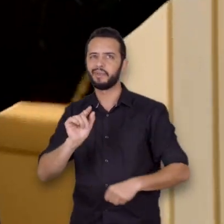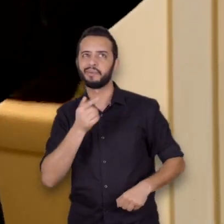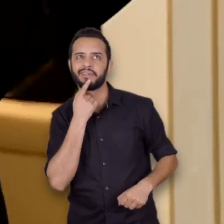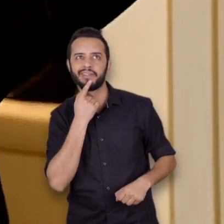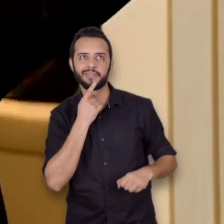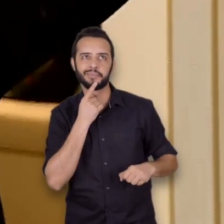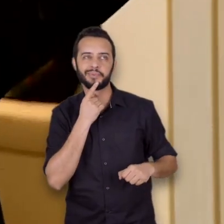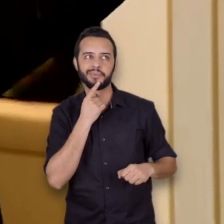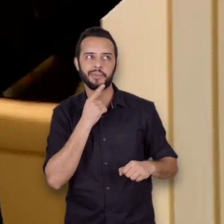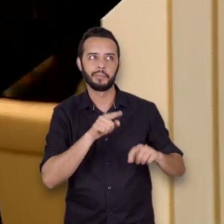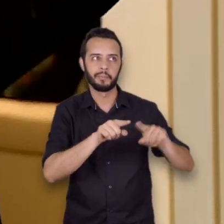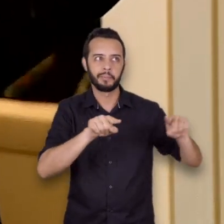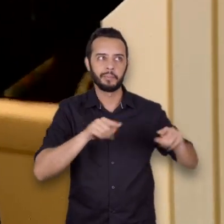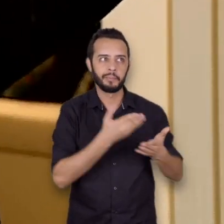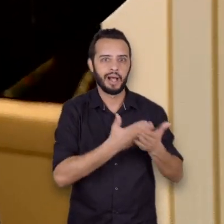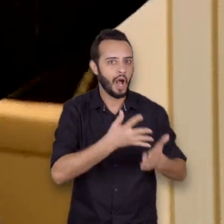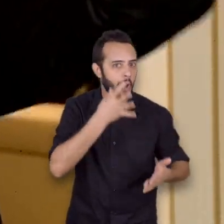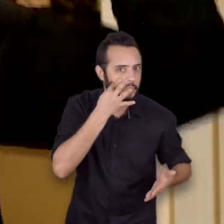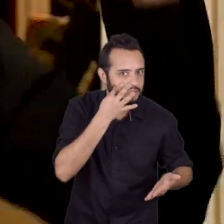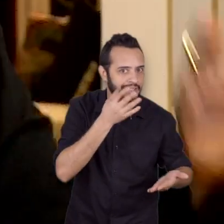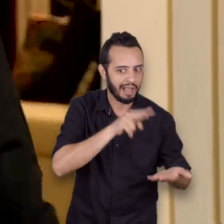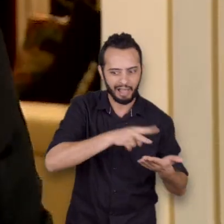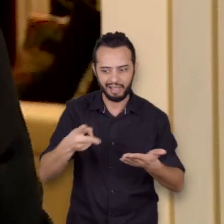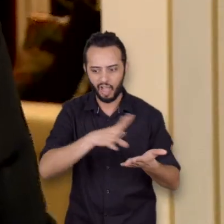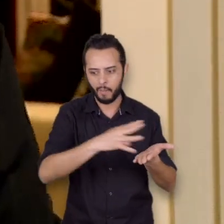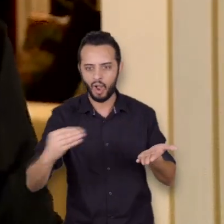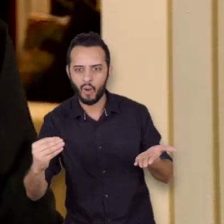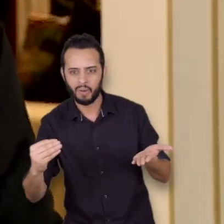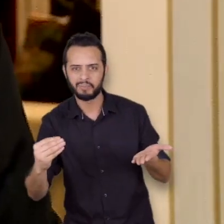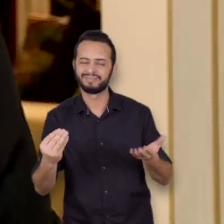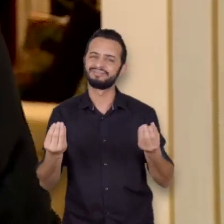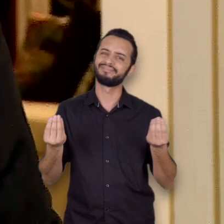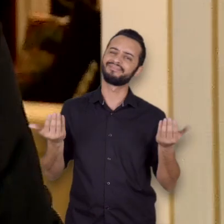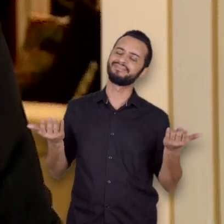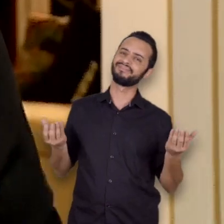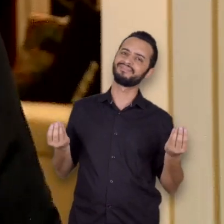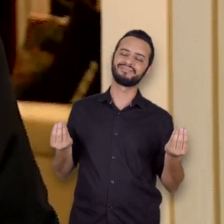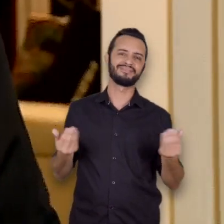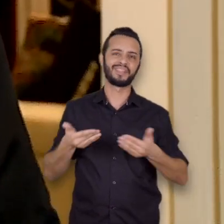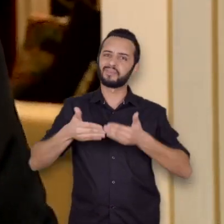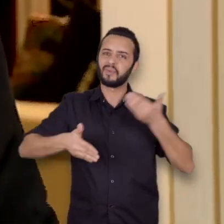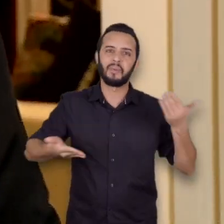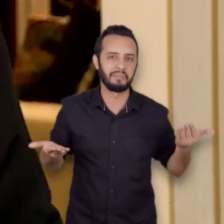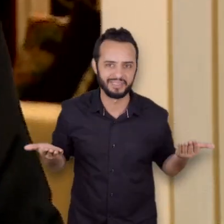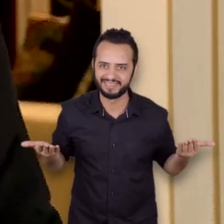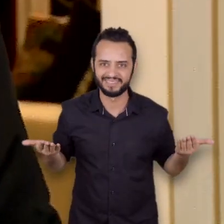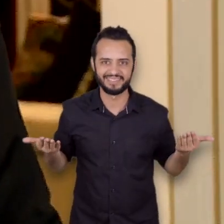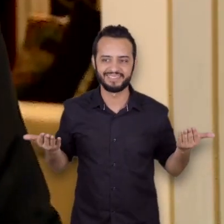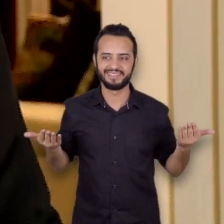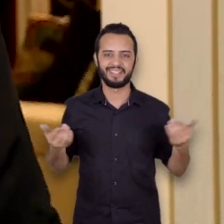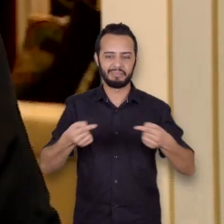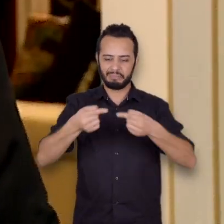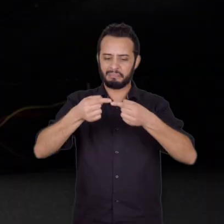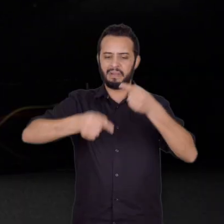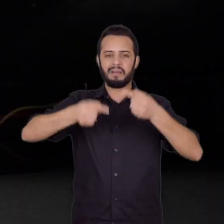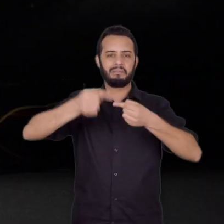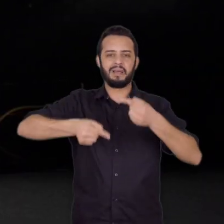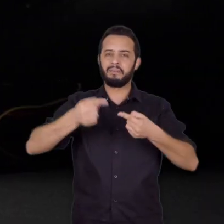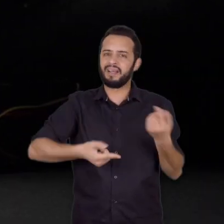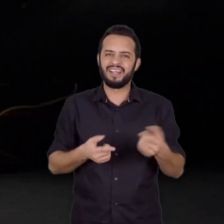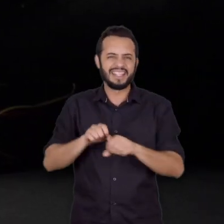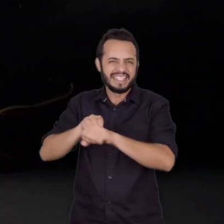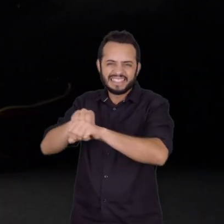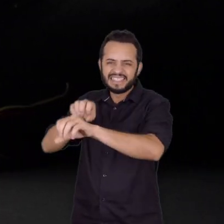uma imitação de uma aula presencial, gente, não faz sentido isso, né? Isso não é